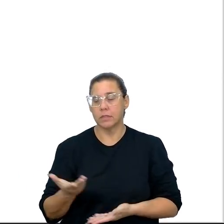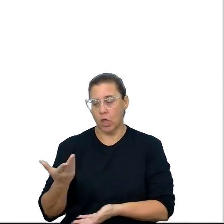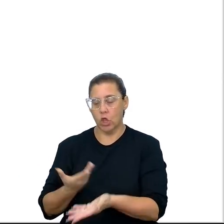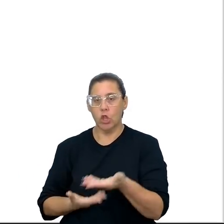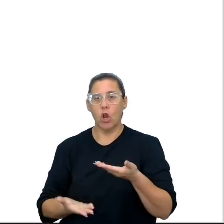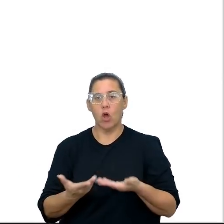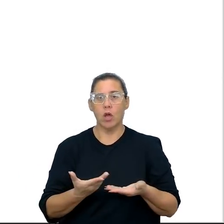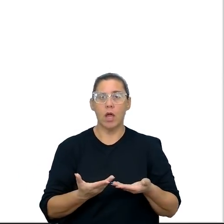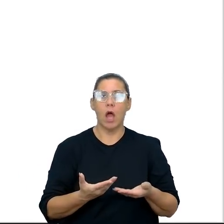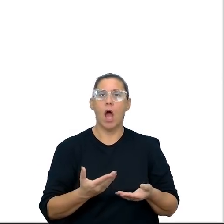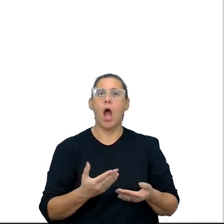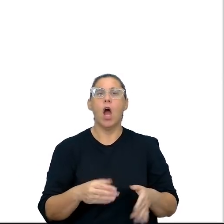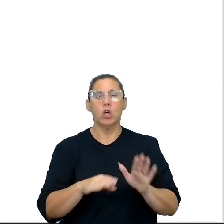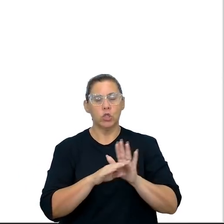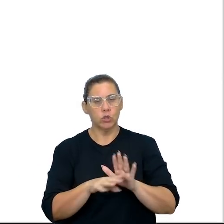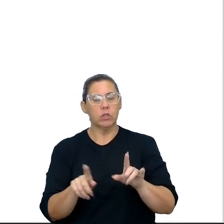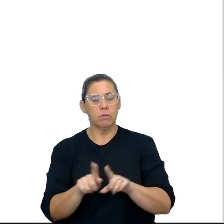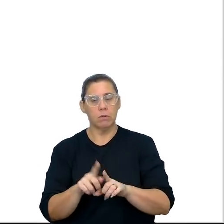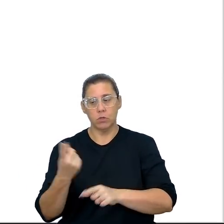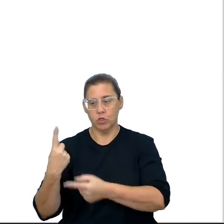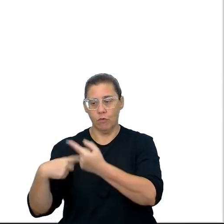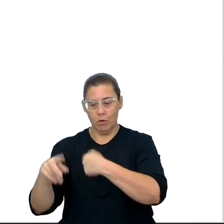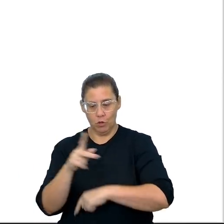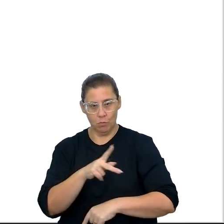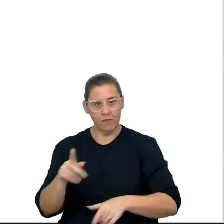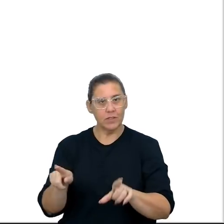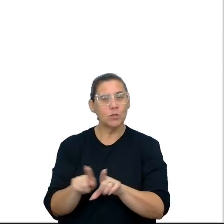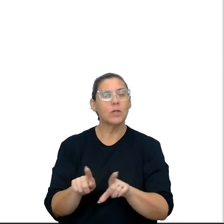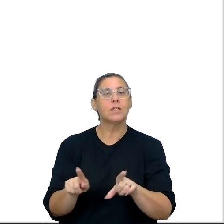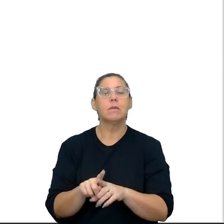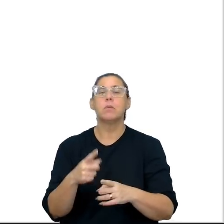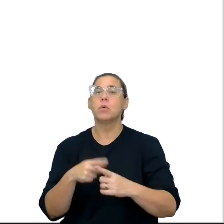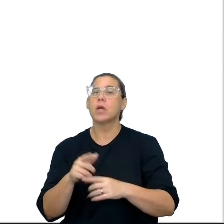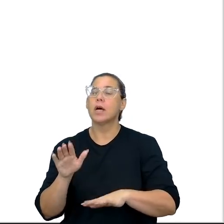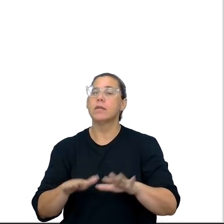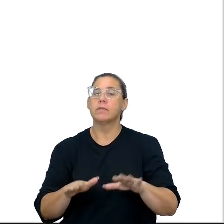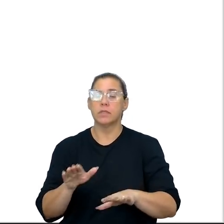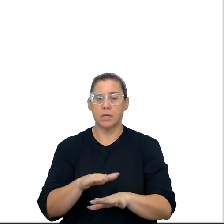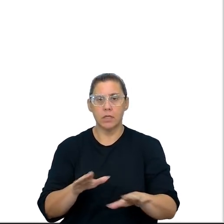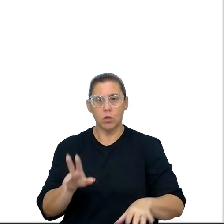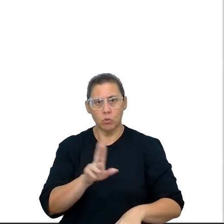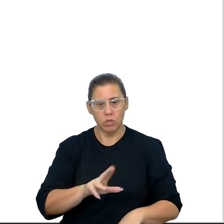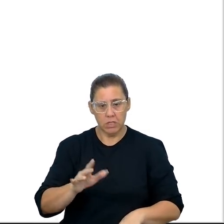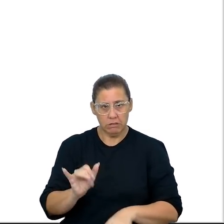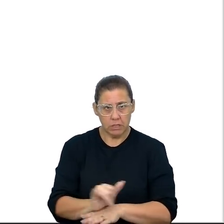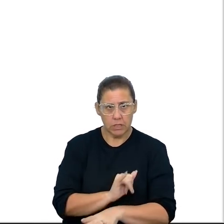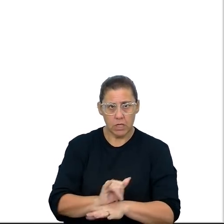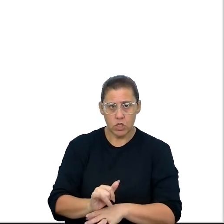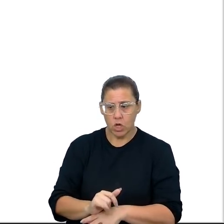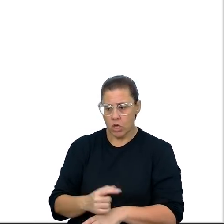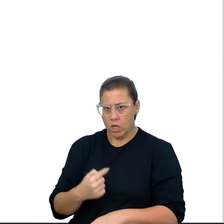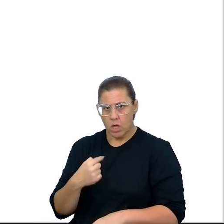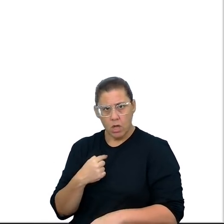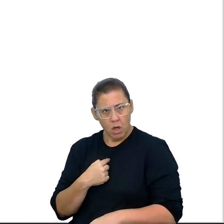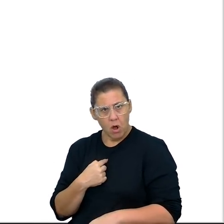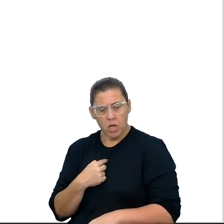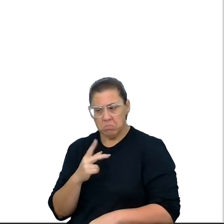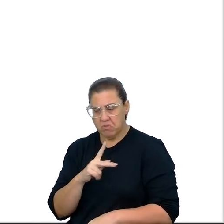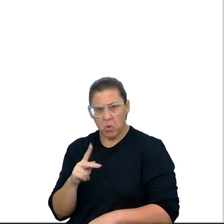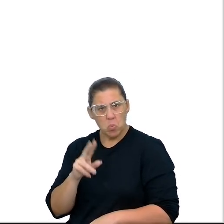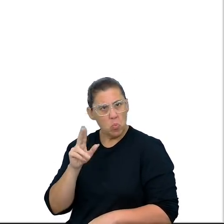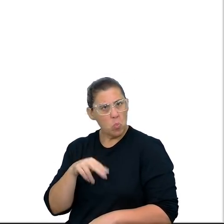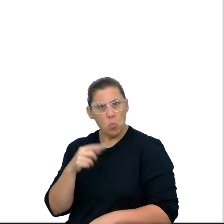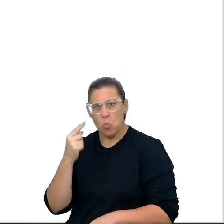contribui até para o nosso desenvolvimento enquanto professor, porque às vezes as crianças conseguem utilizar umas estratégias que às vezes a gente olha e fala, nossa, eu nem